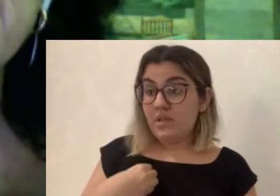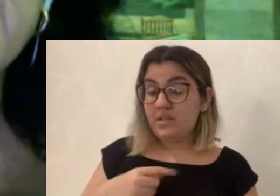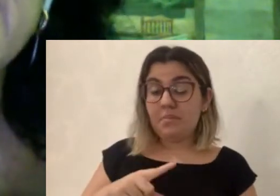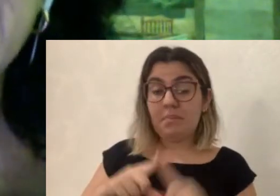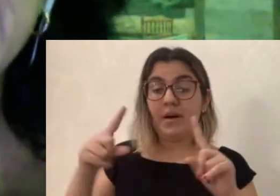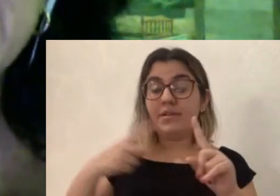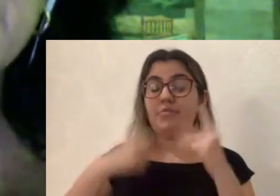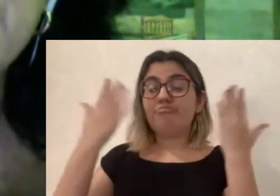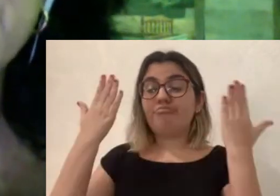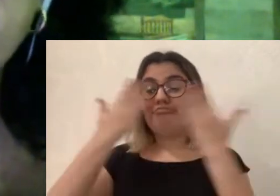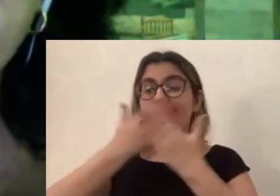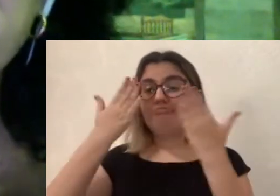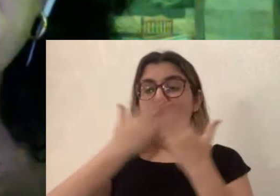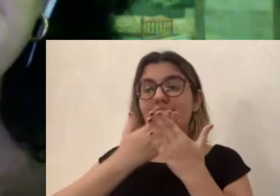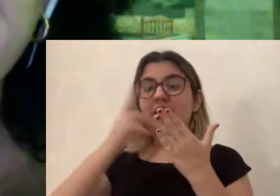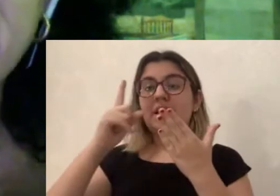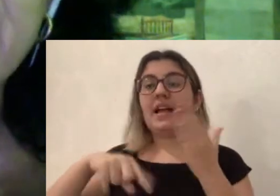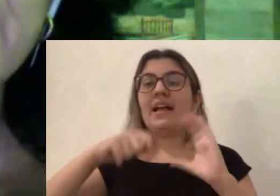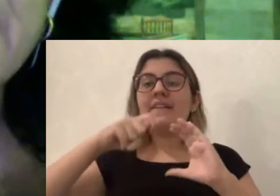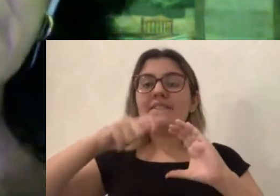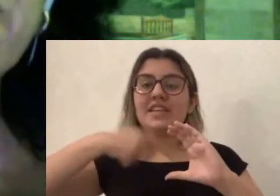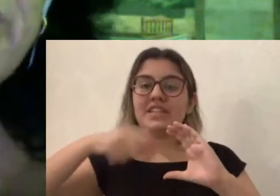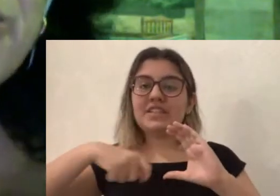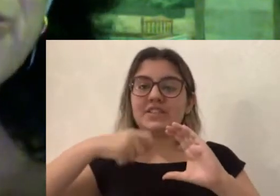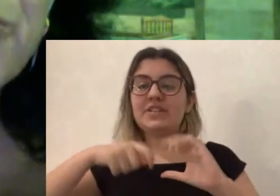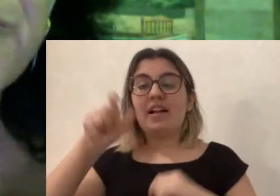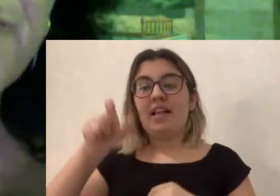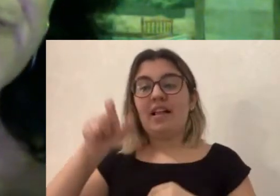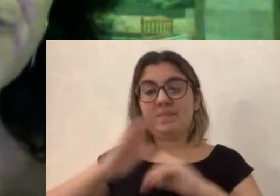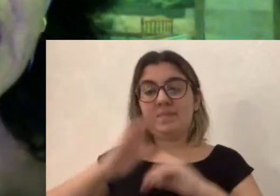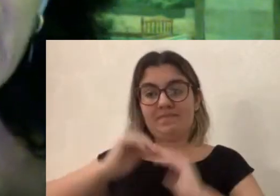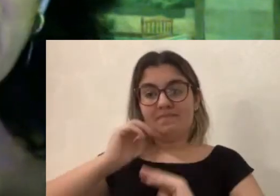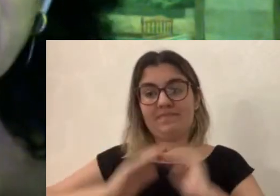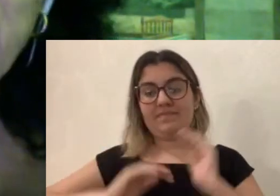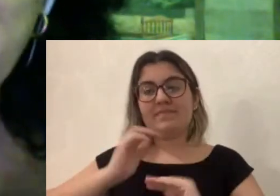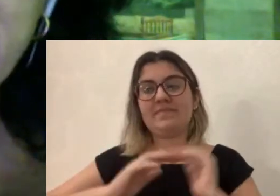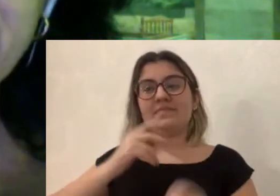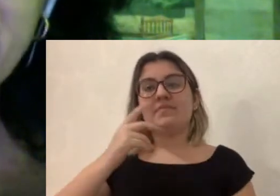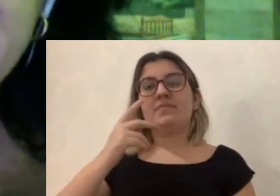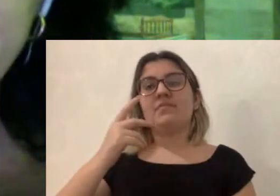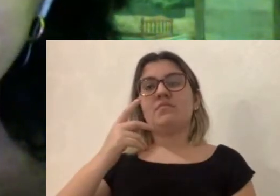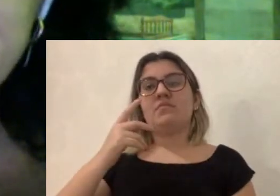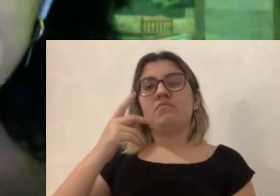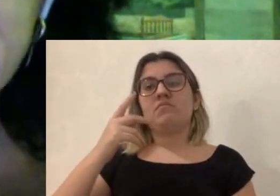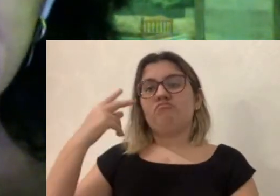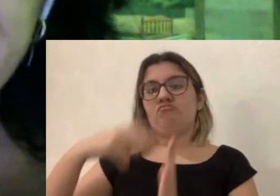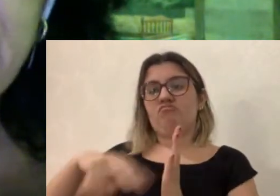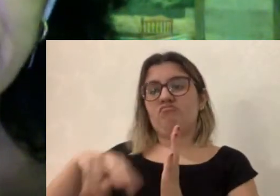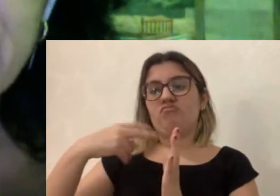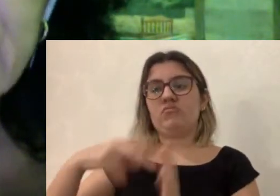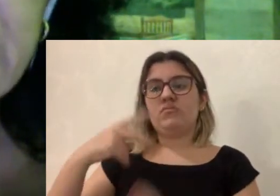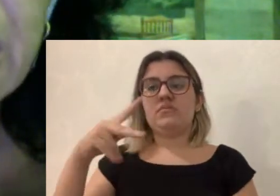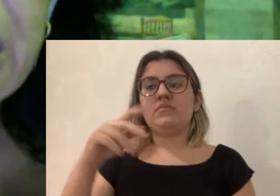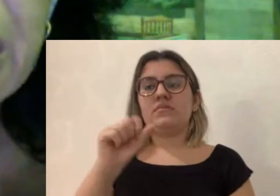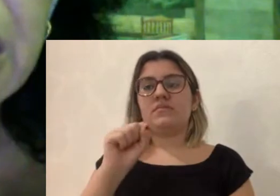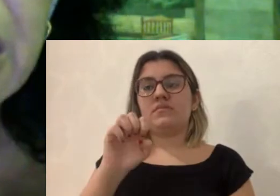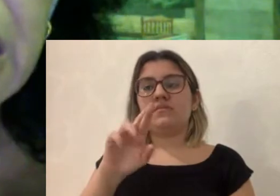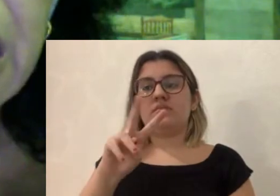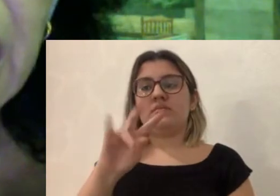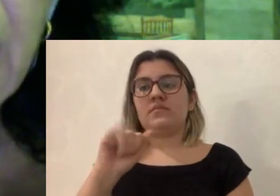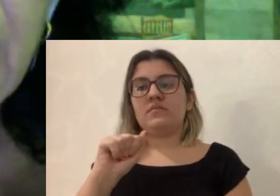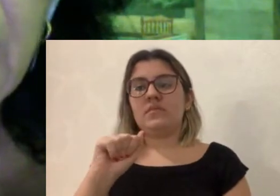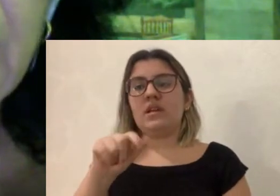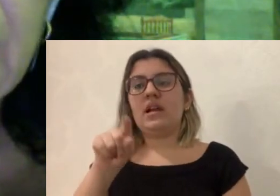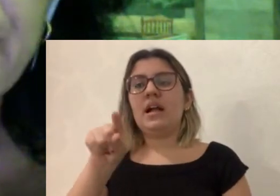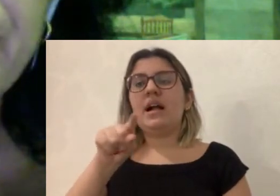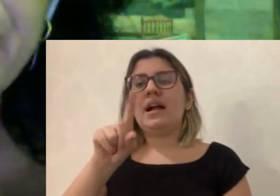Então, você está aí, mas eu não posso te ver. Que é um vídeo. Ela é uma coreógrafa sérvia e